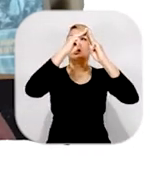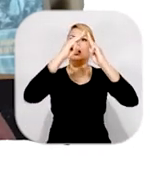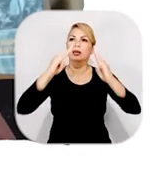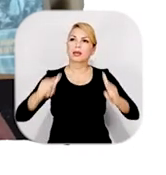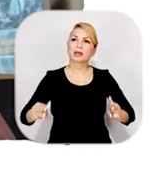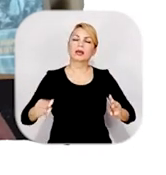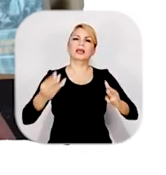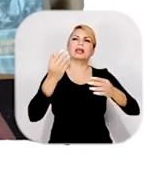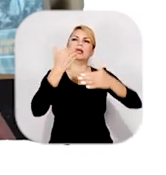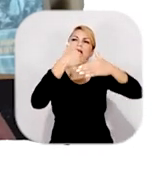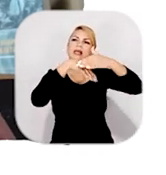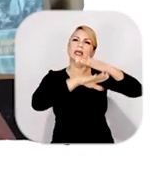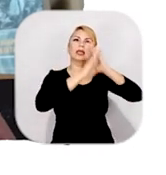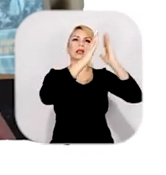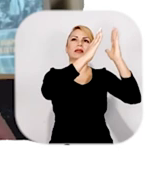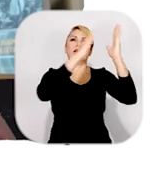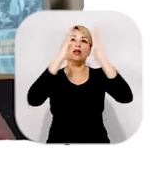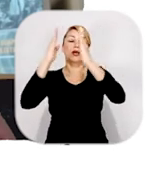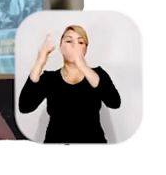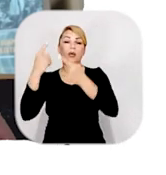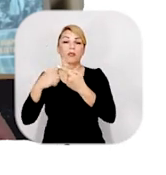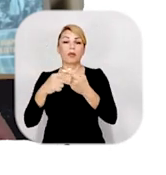lá não tem acesso.